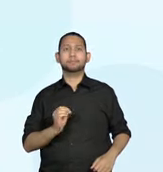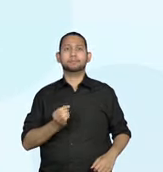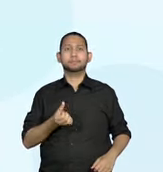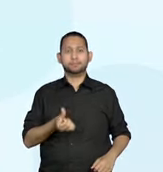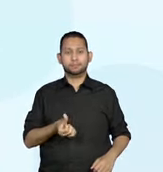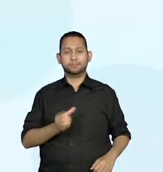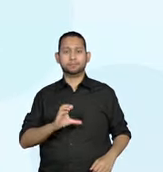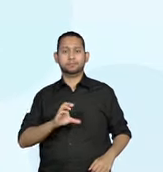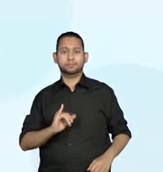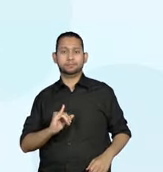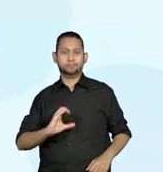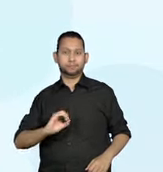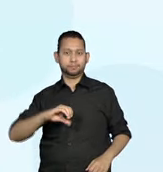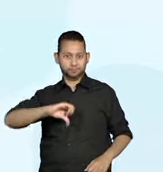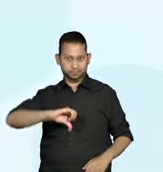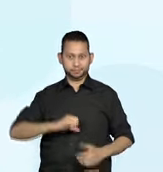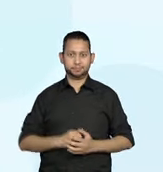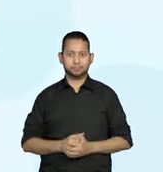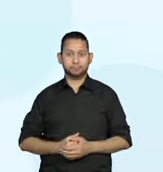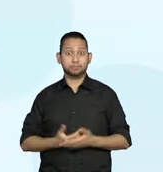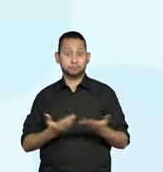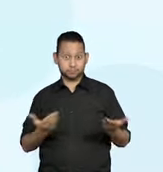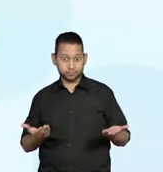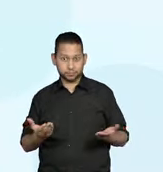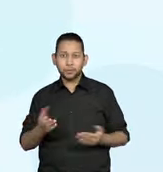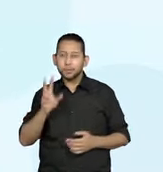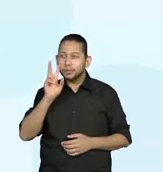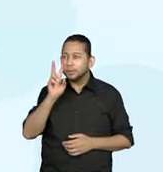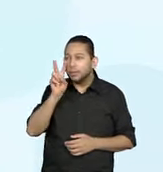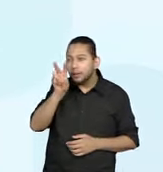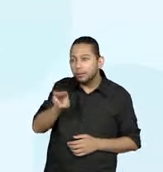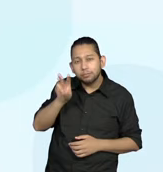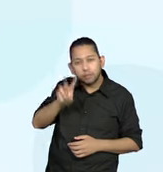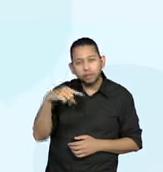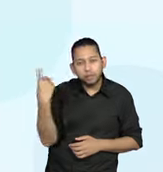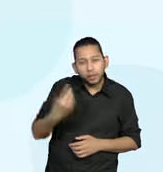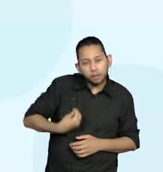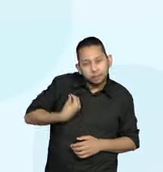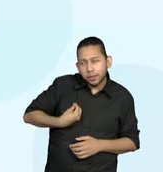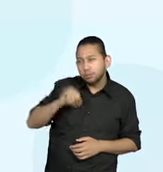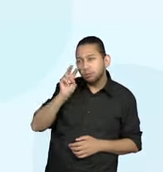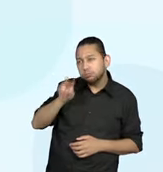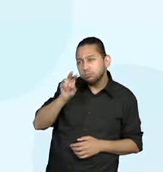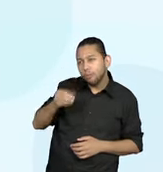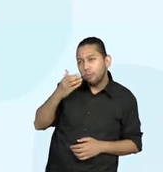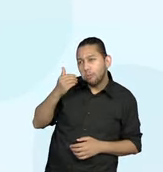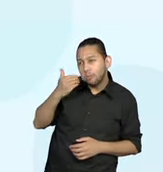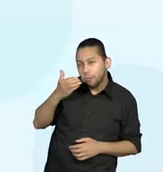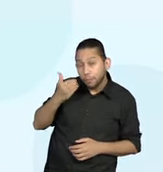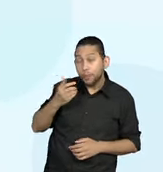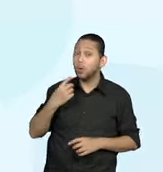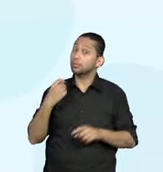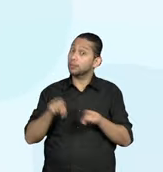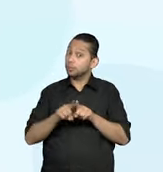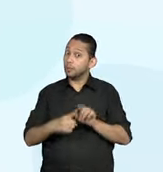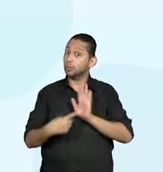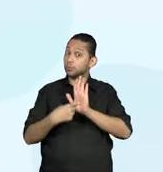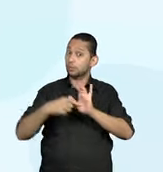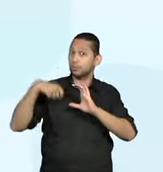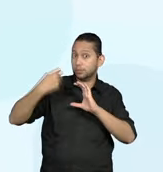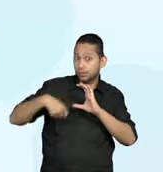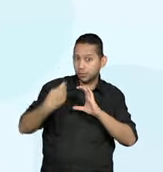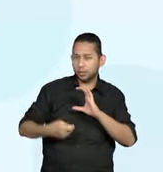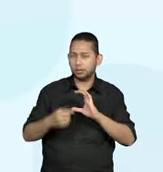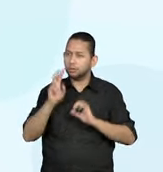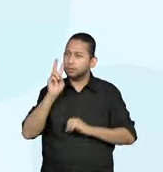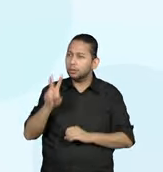EF06-CI09. Concluir, com base na observação de situações do cotidiano ou reproduzidas em vídeos, que a